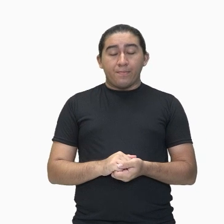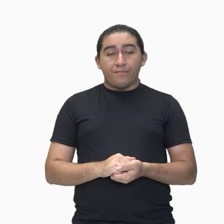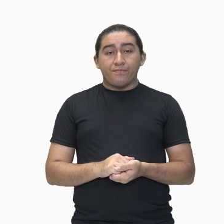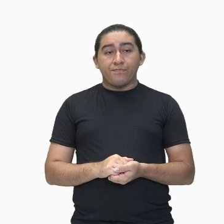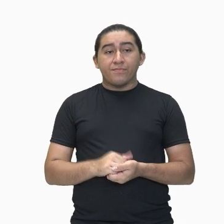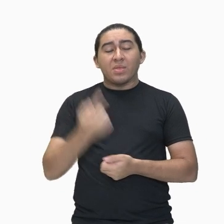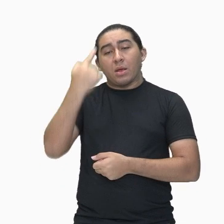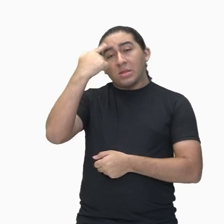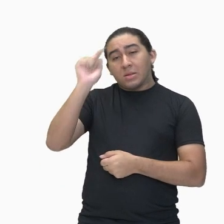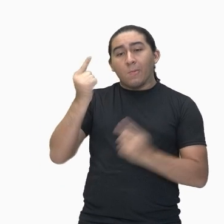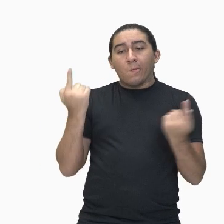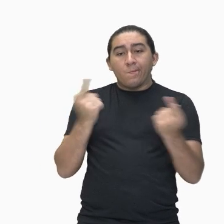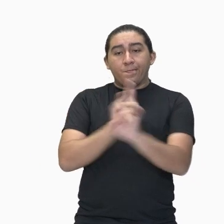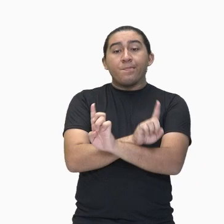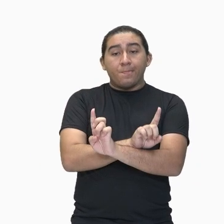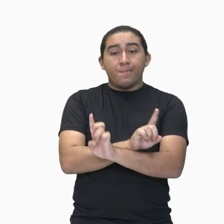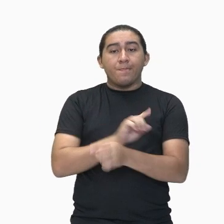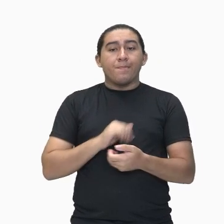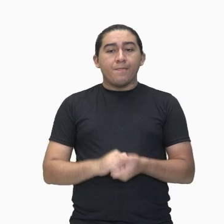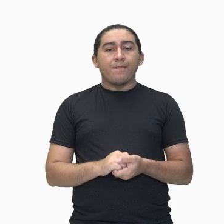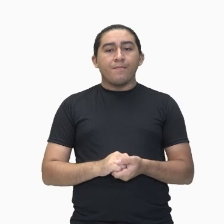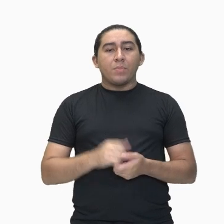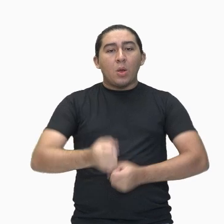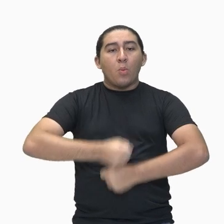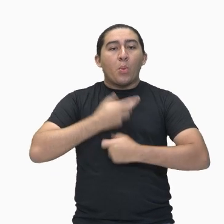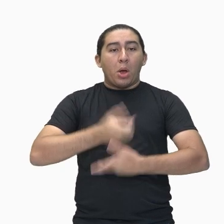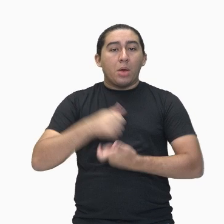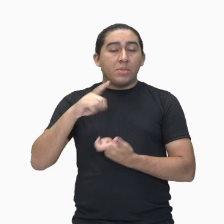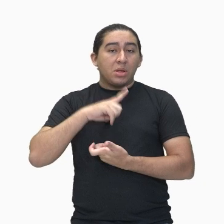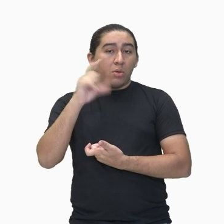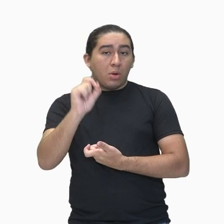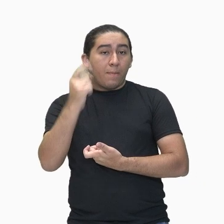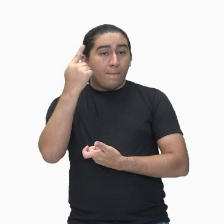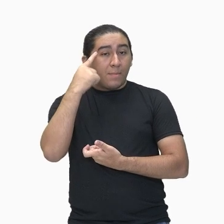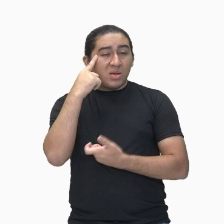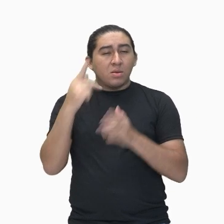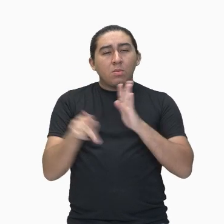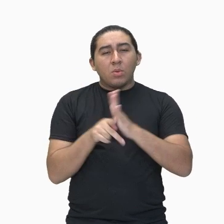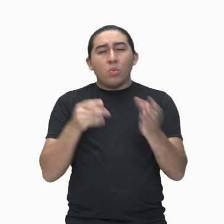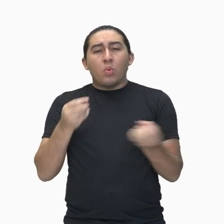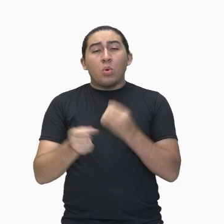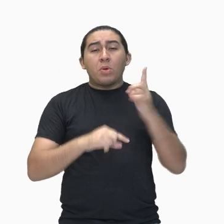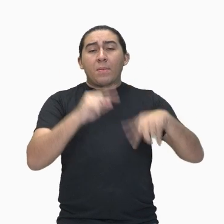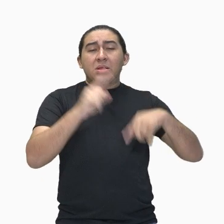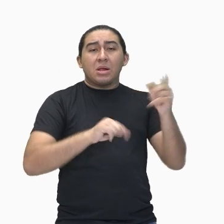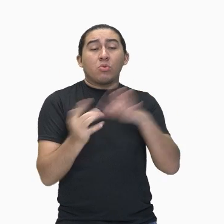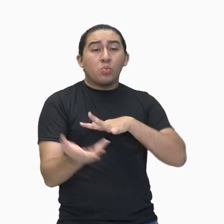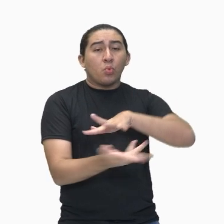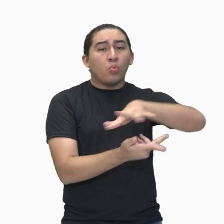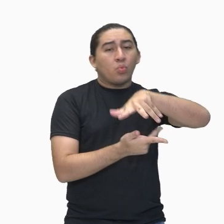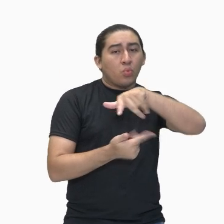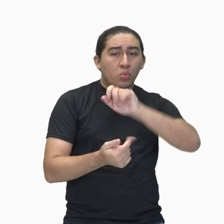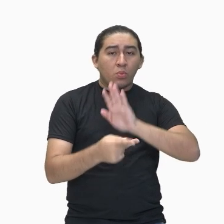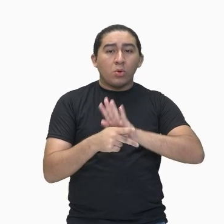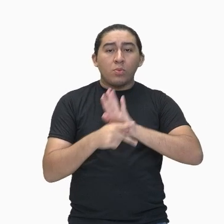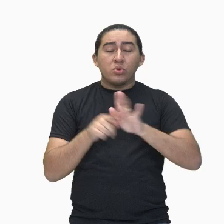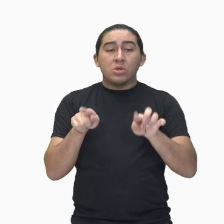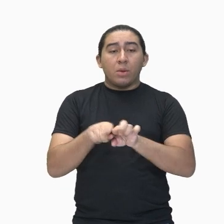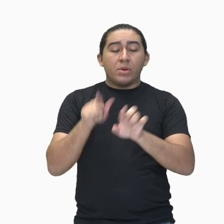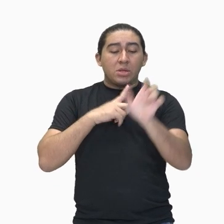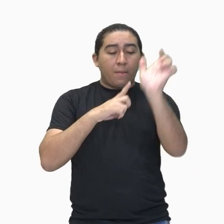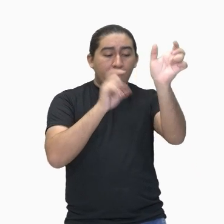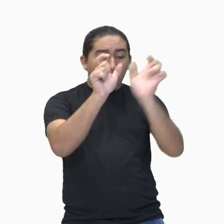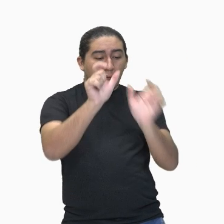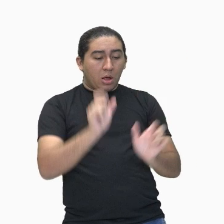ideias contrárias. O poema explora a inconstância dos bens mundanos. Inconstância de